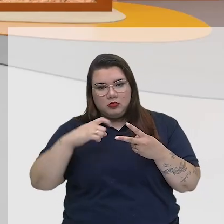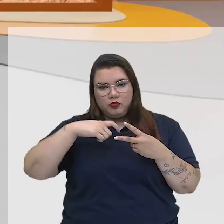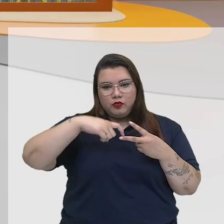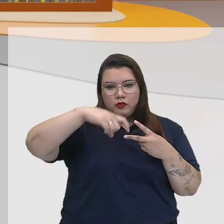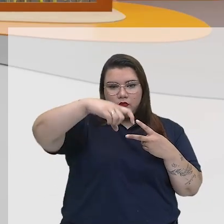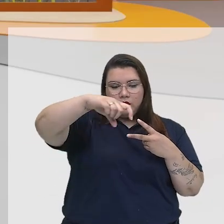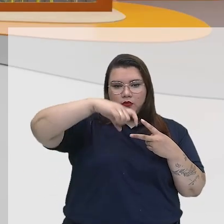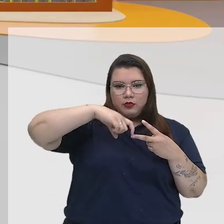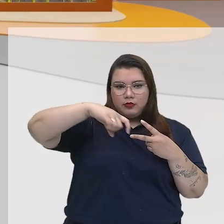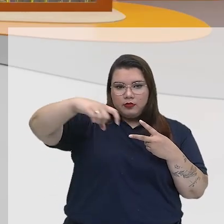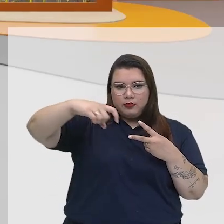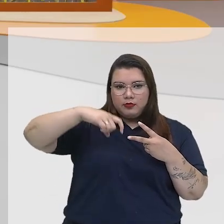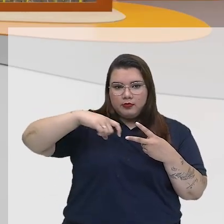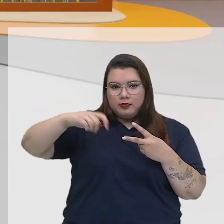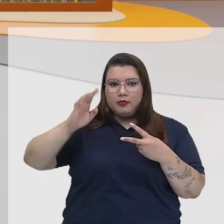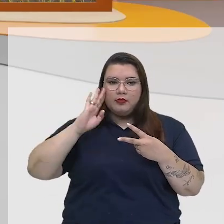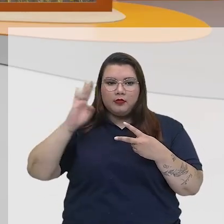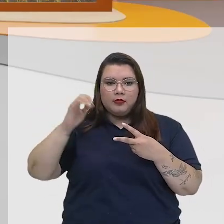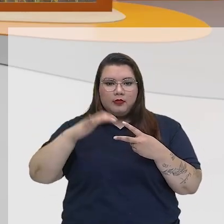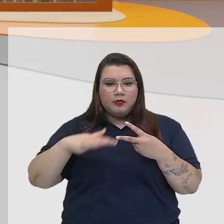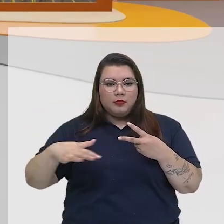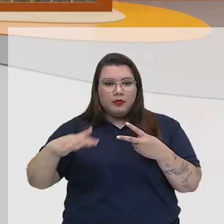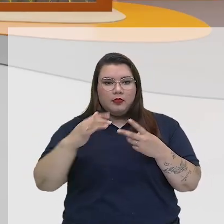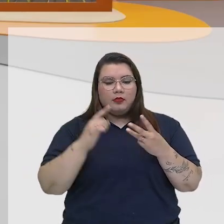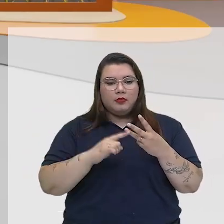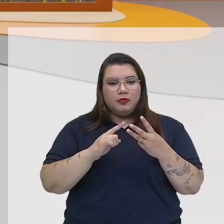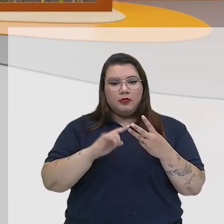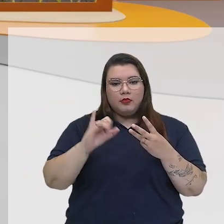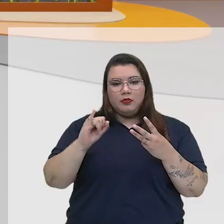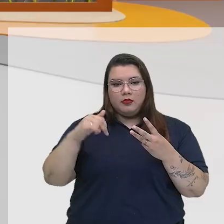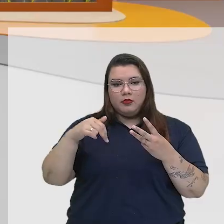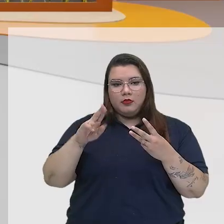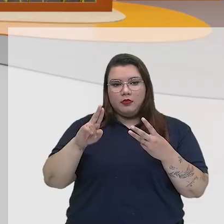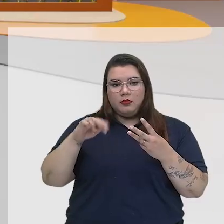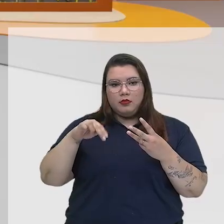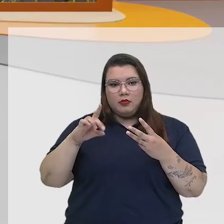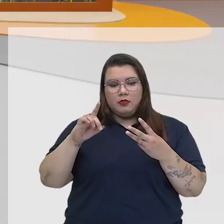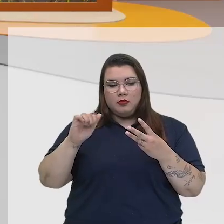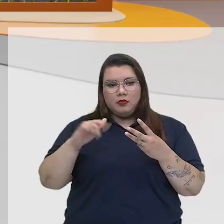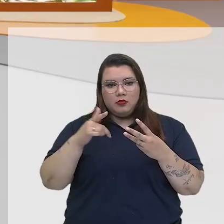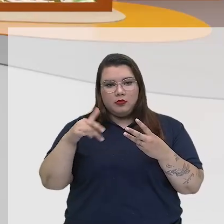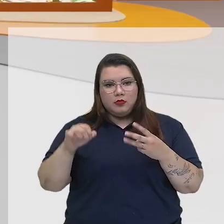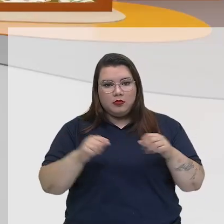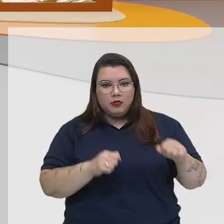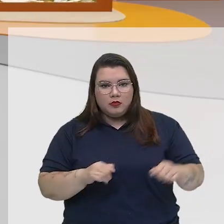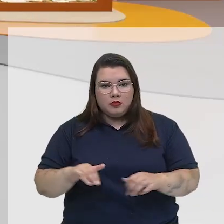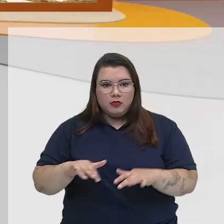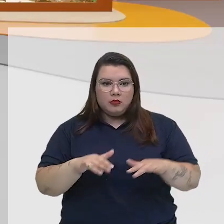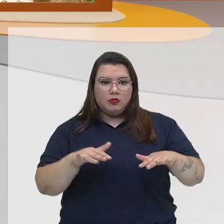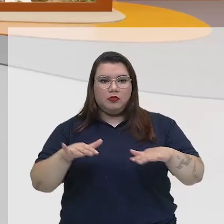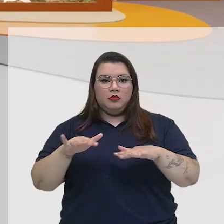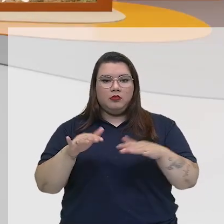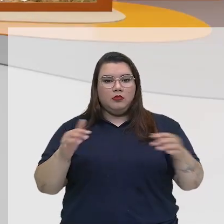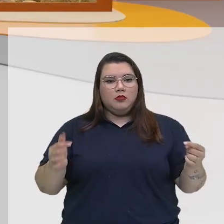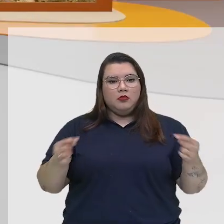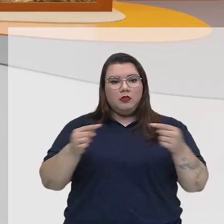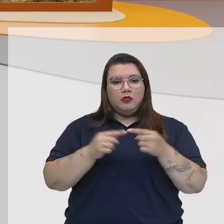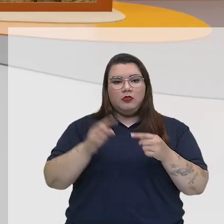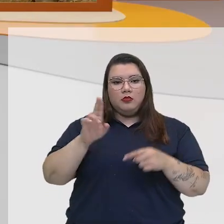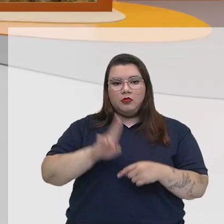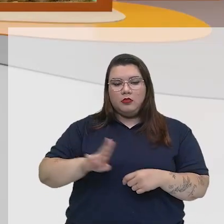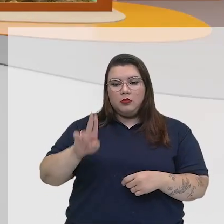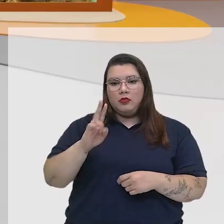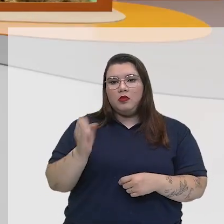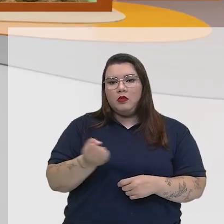surgindo, principalmente em grandes áreas, né, e também por irrigação, a gente observa, né, que acaba utilizando